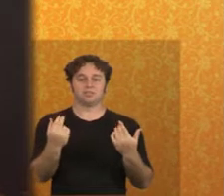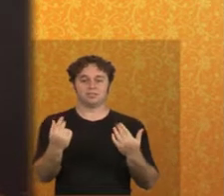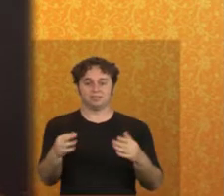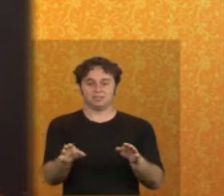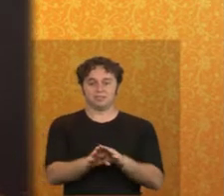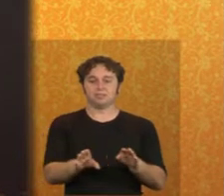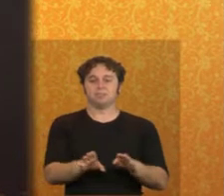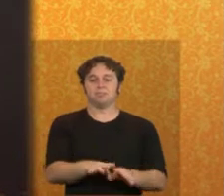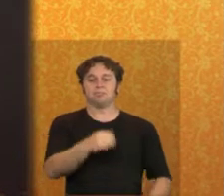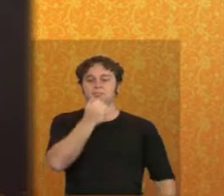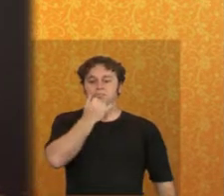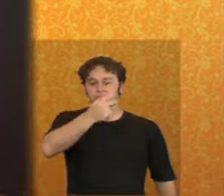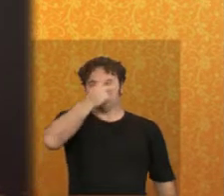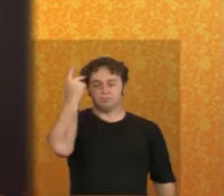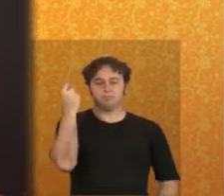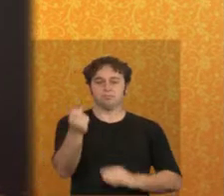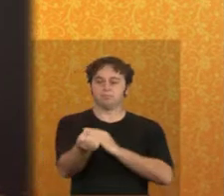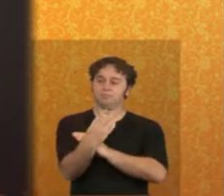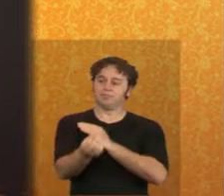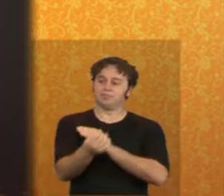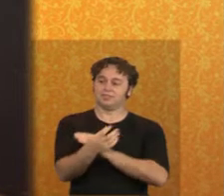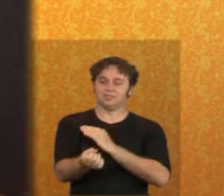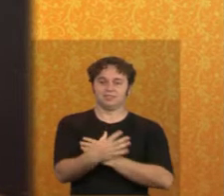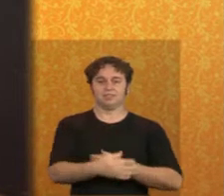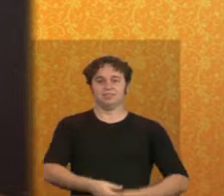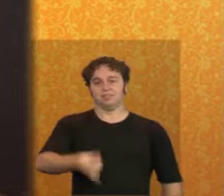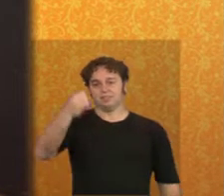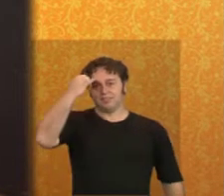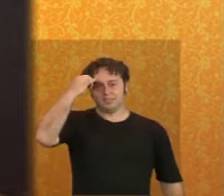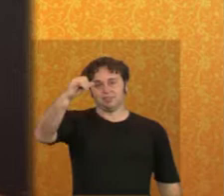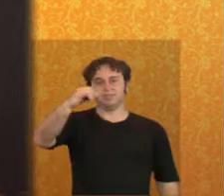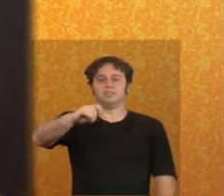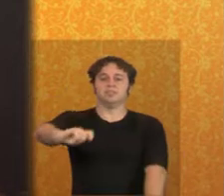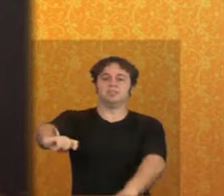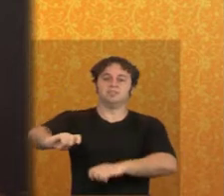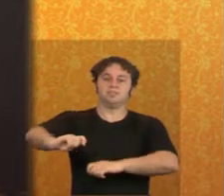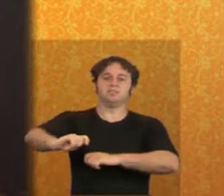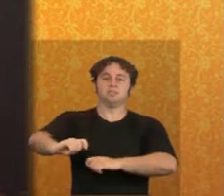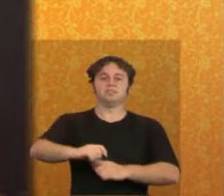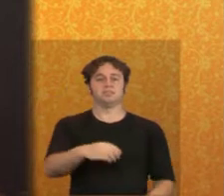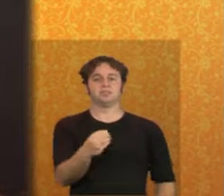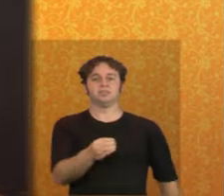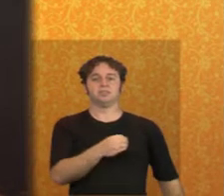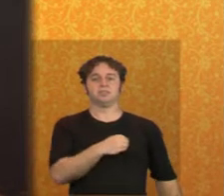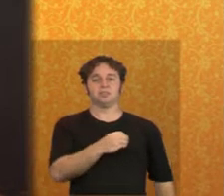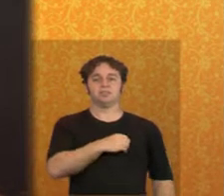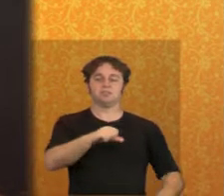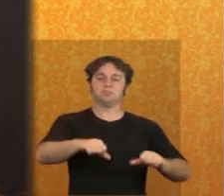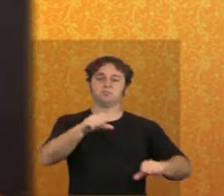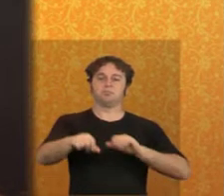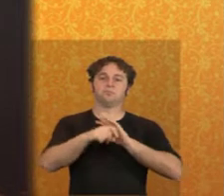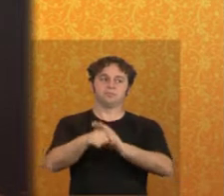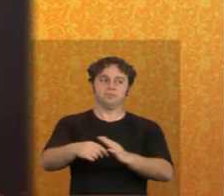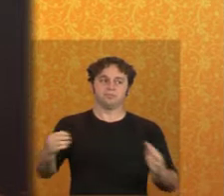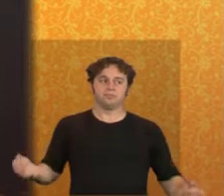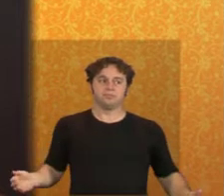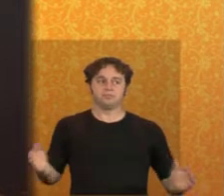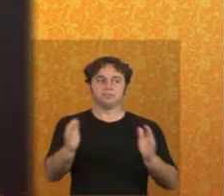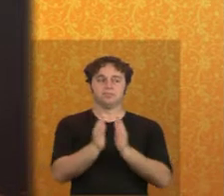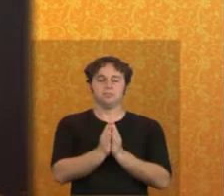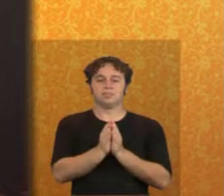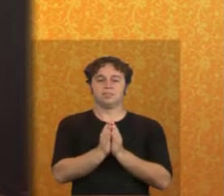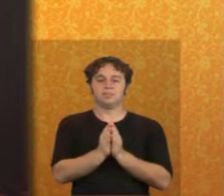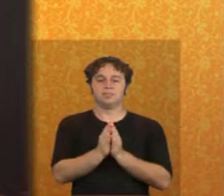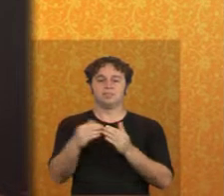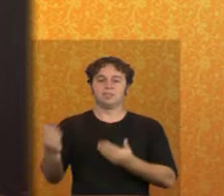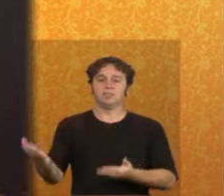nossas ofensas, assim como nós perdoamos a quem nos tem ofendido. E não nos deixeis cair em tentação, mas livrai-nos